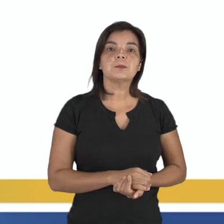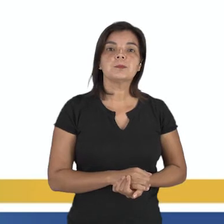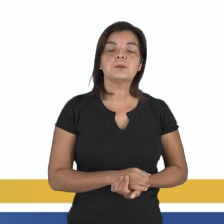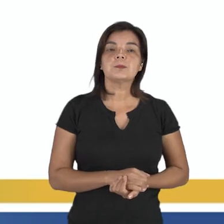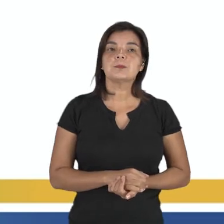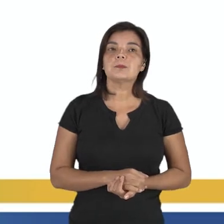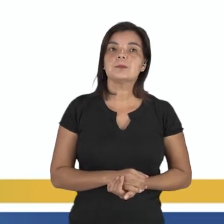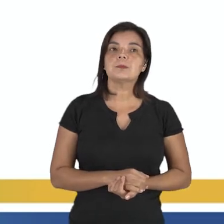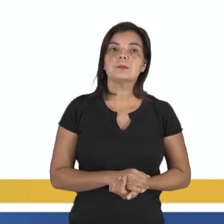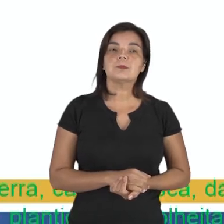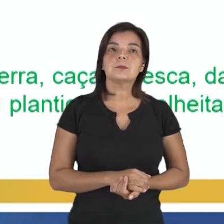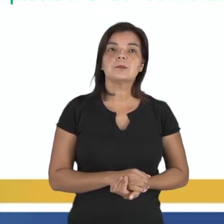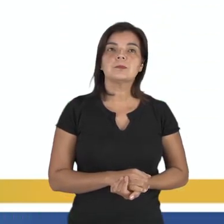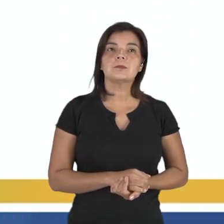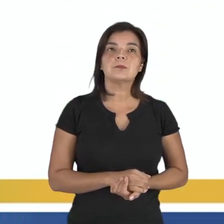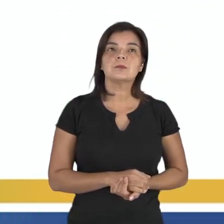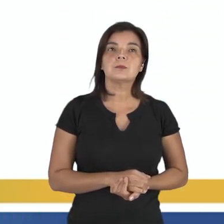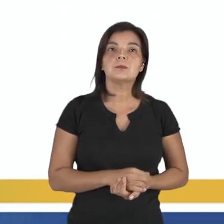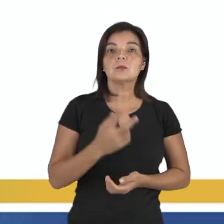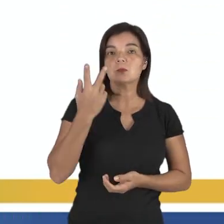Vamos lá para a resposta, observem aí.